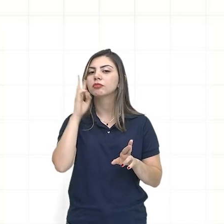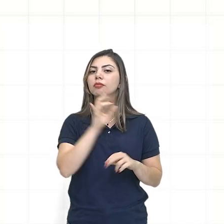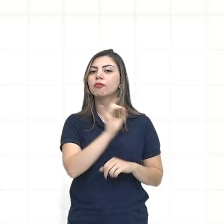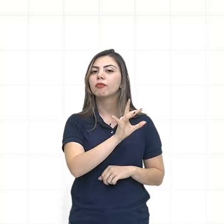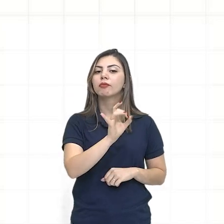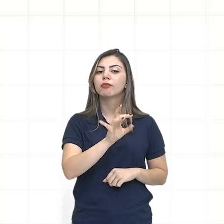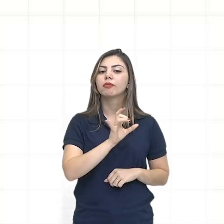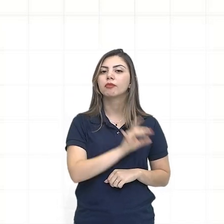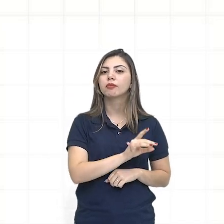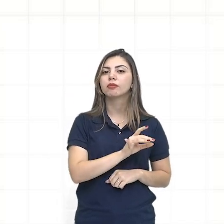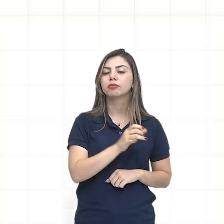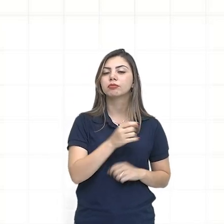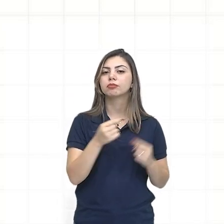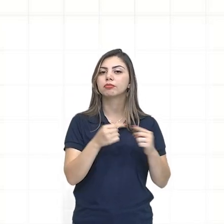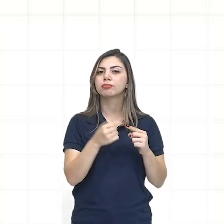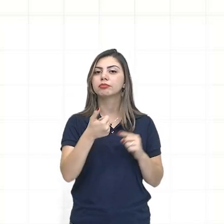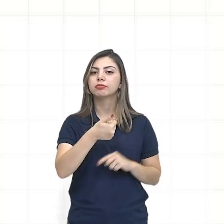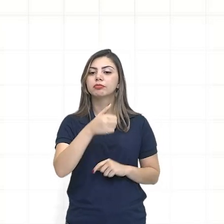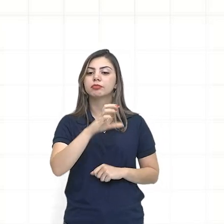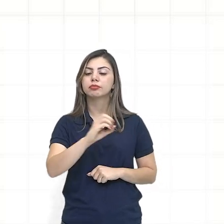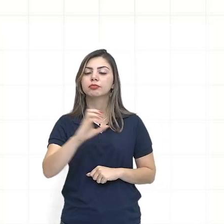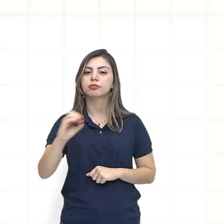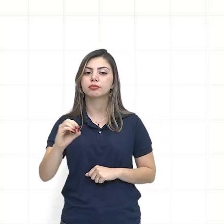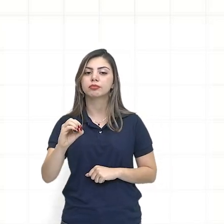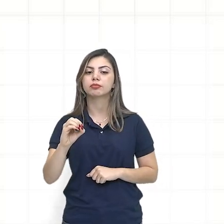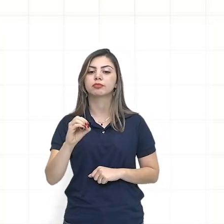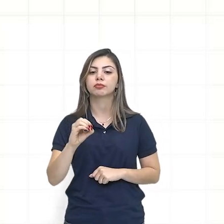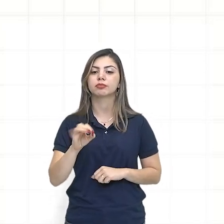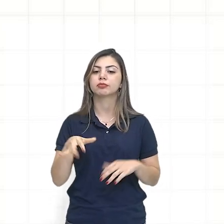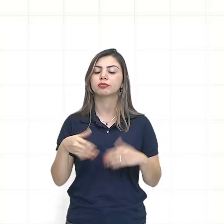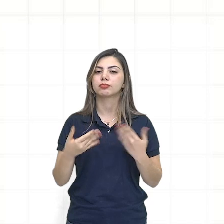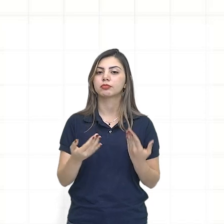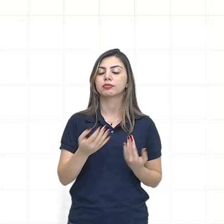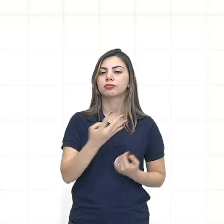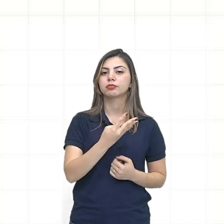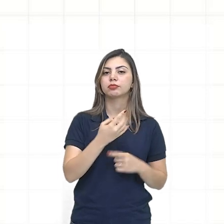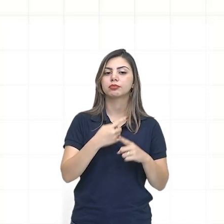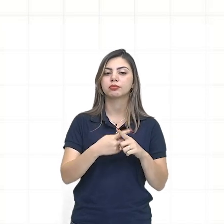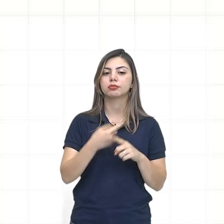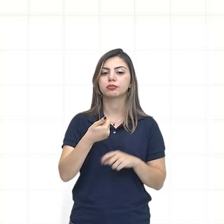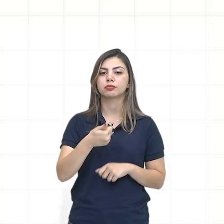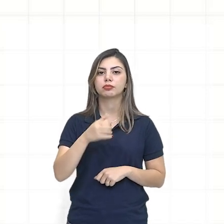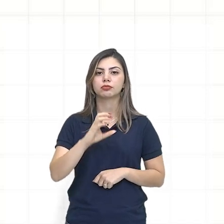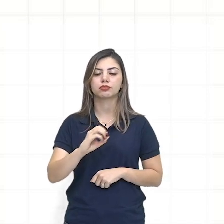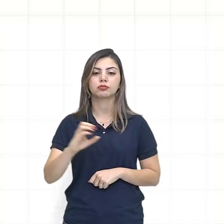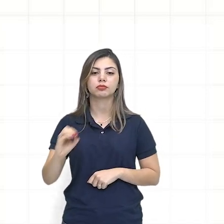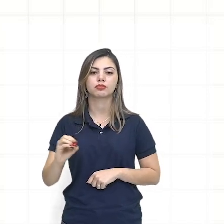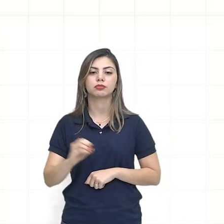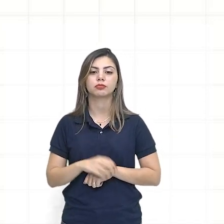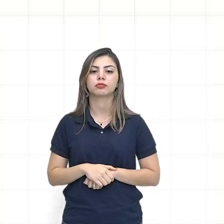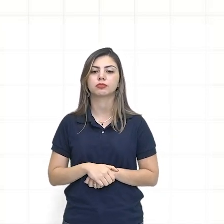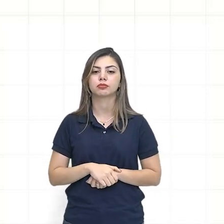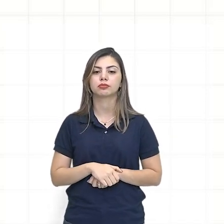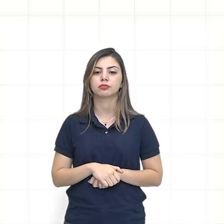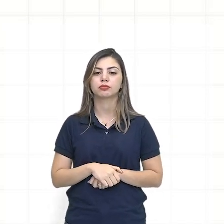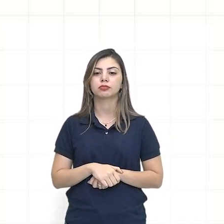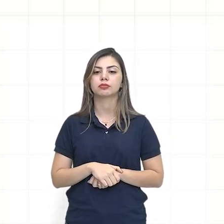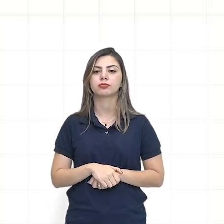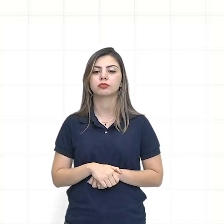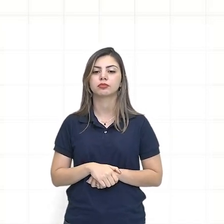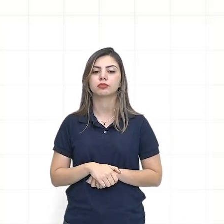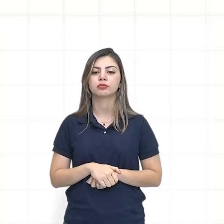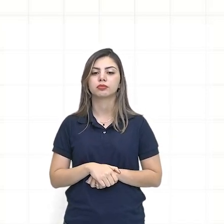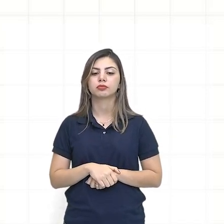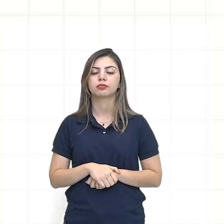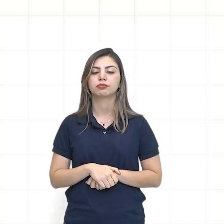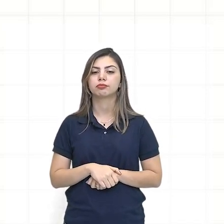Cada corda vale 100. Por isso que nós temos aqui, ó, 4 vezes 100. Gente, olha aqui,